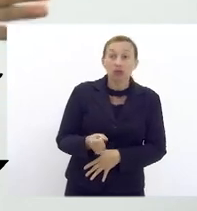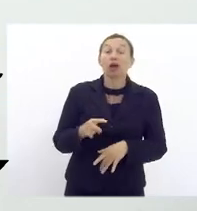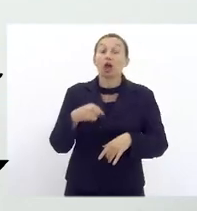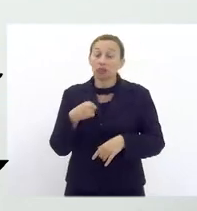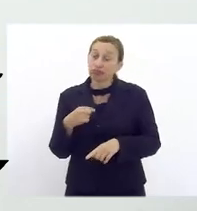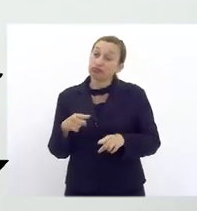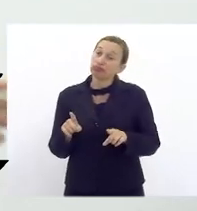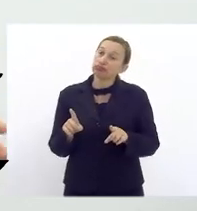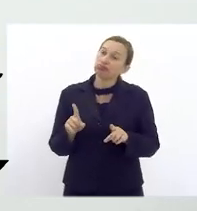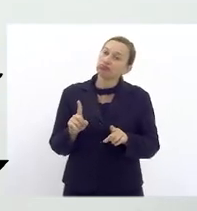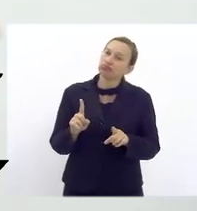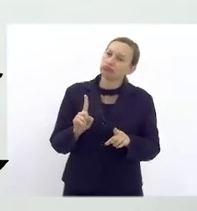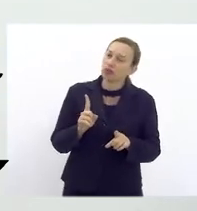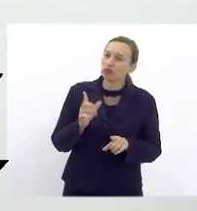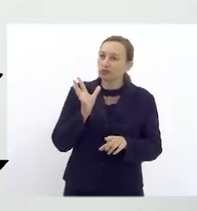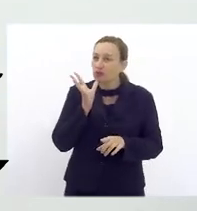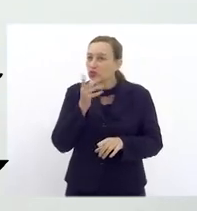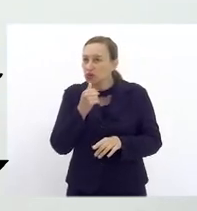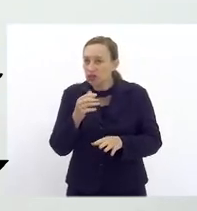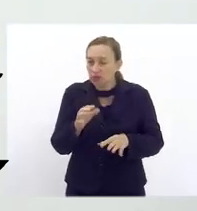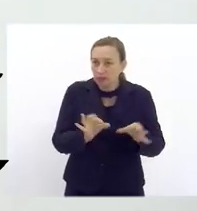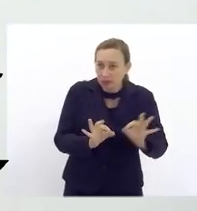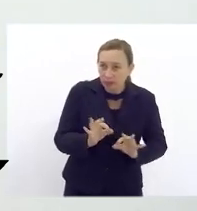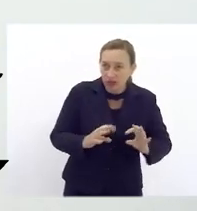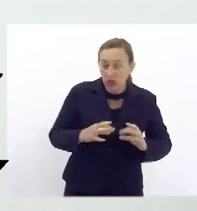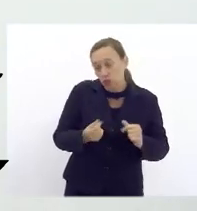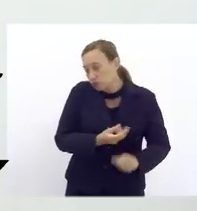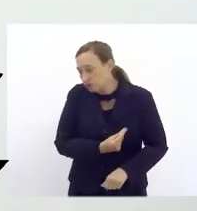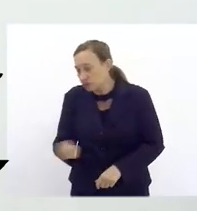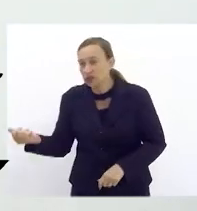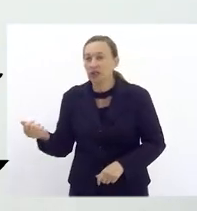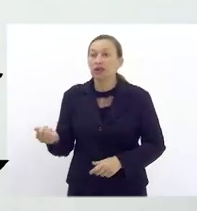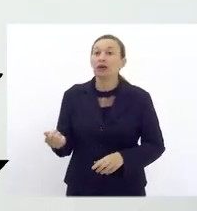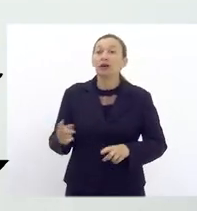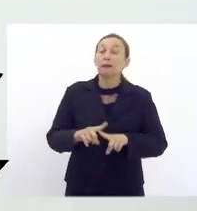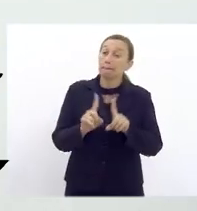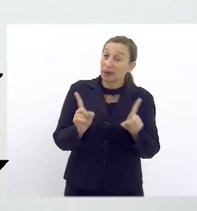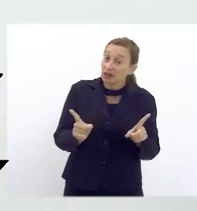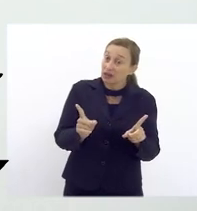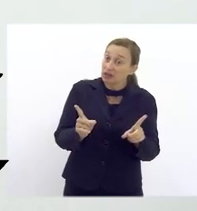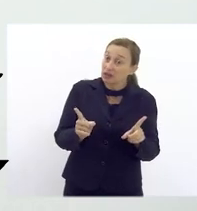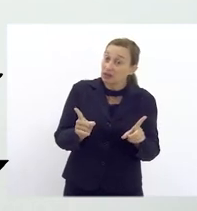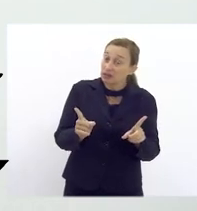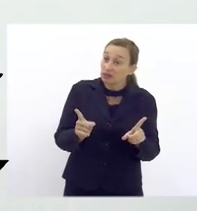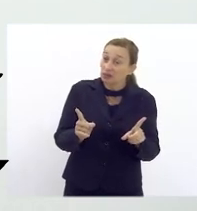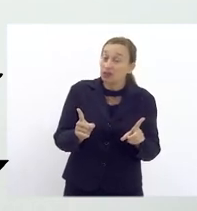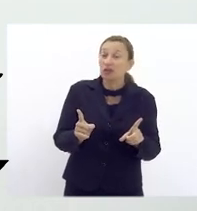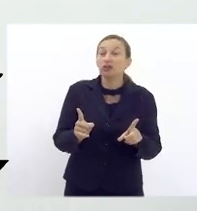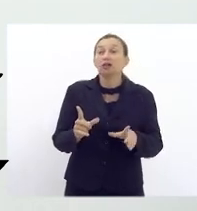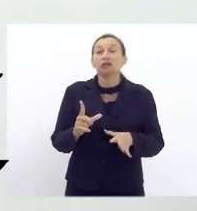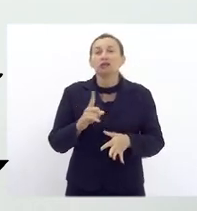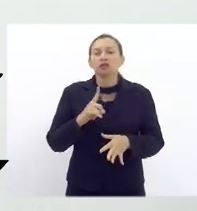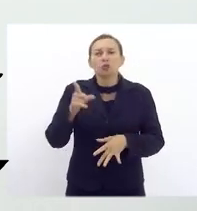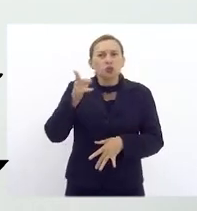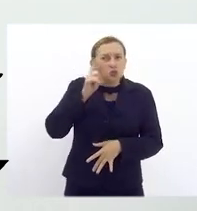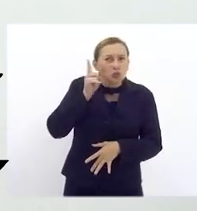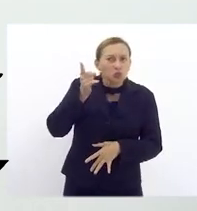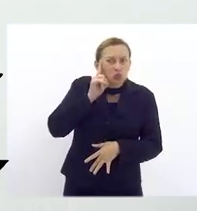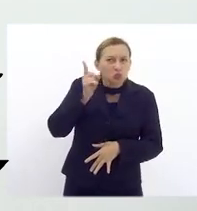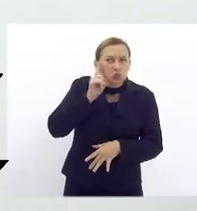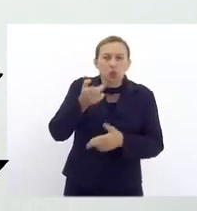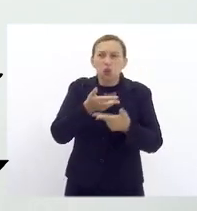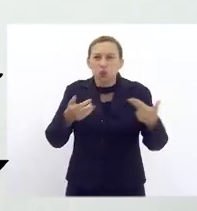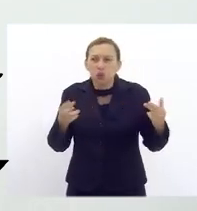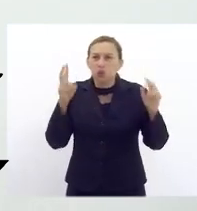também demorei muito E arrumei as minhas coisas e foi embora mas Além disso nós temos dia-a-dia nós temos